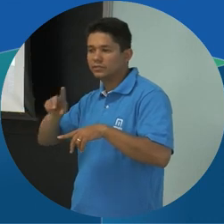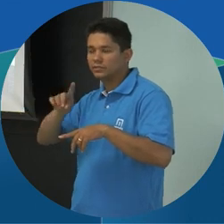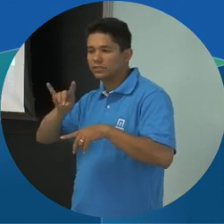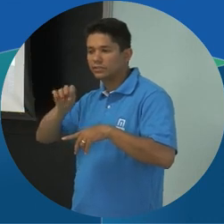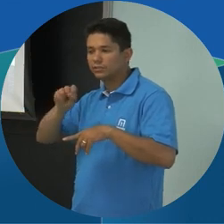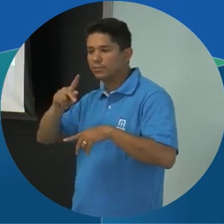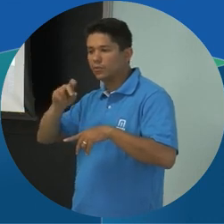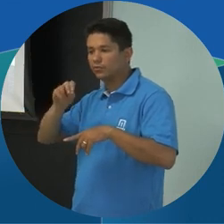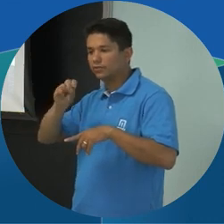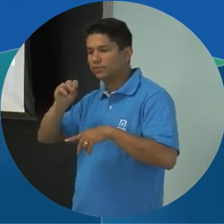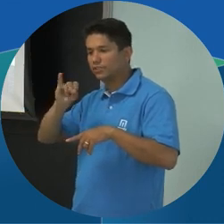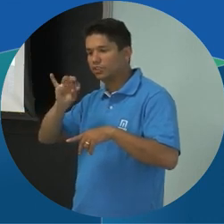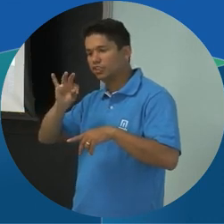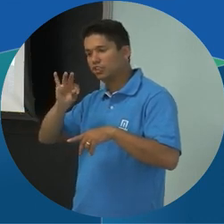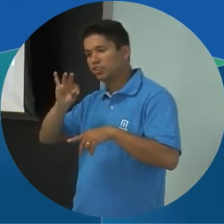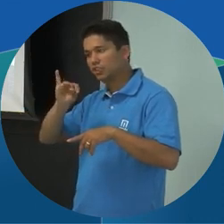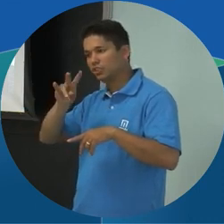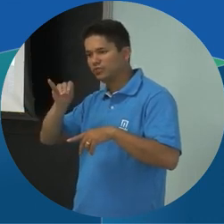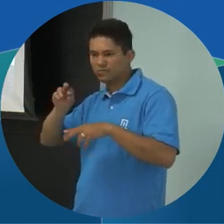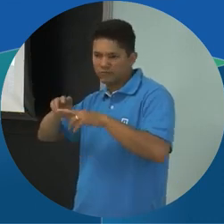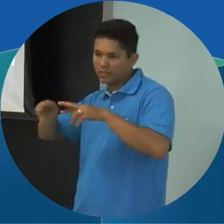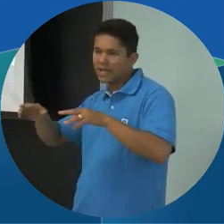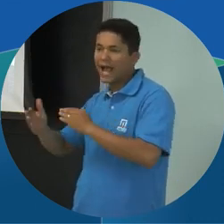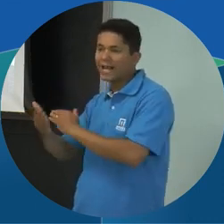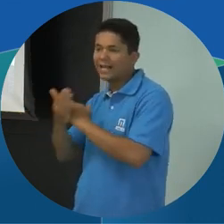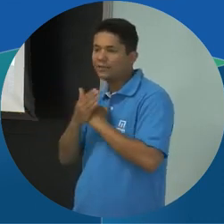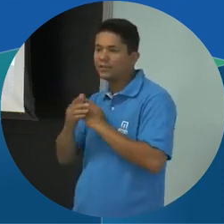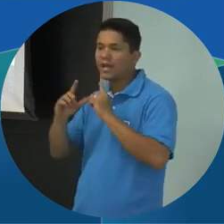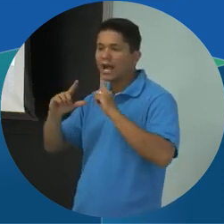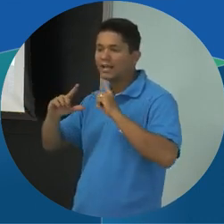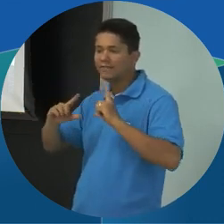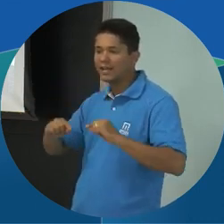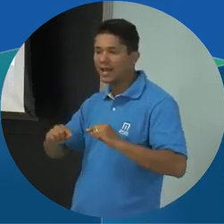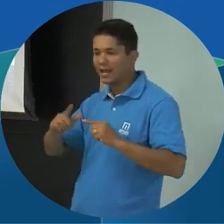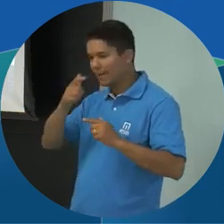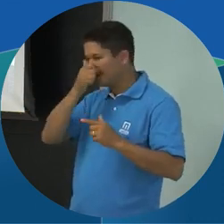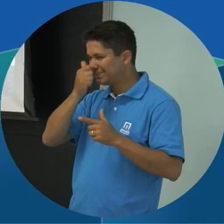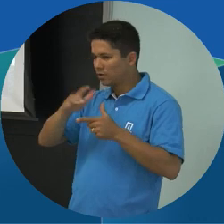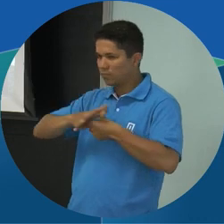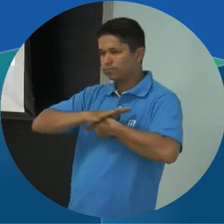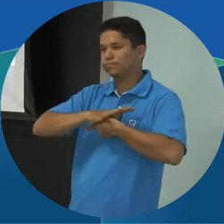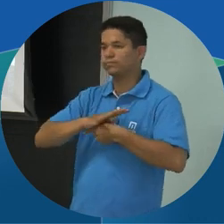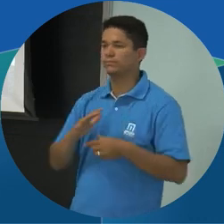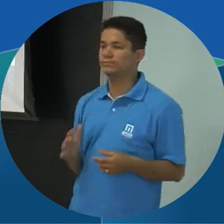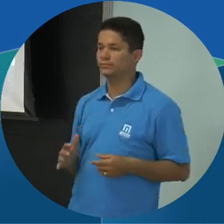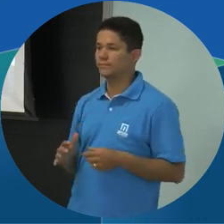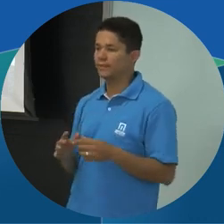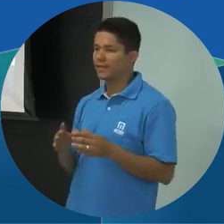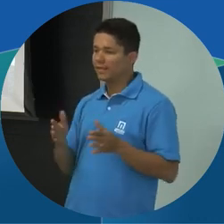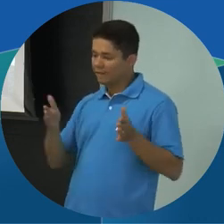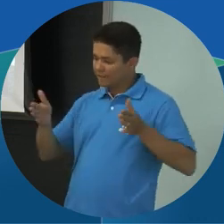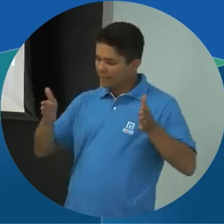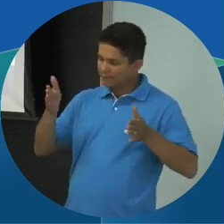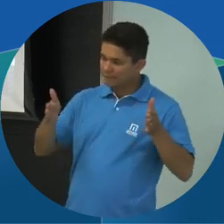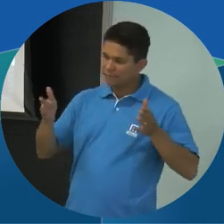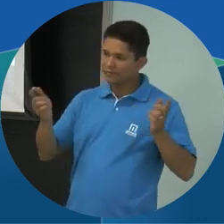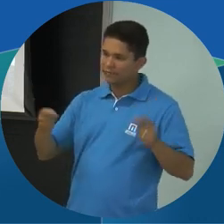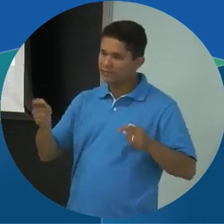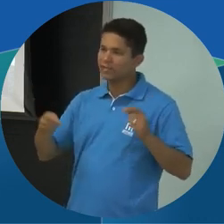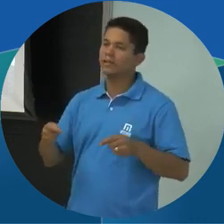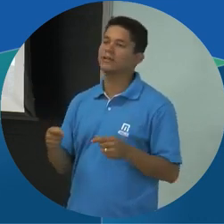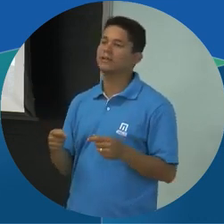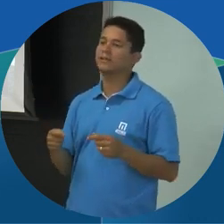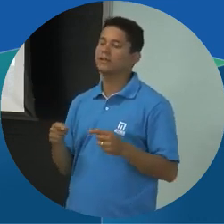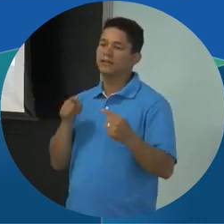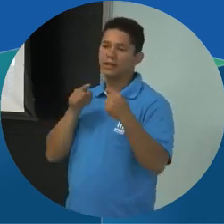vazão, onde eu consigo reduzir essa força para que ela fique dentro da faixa tolerável e eu possa fazer uma